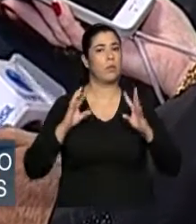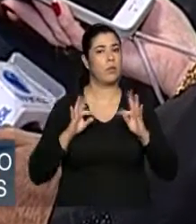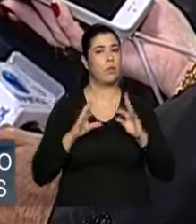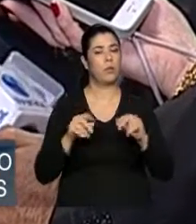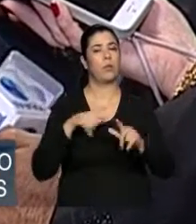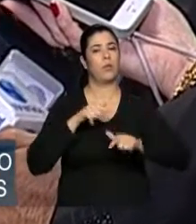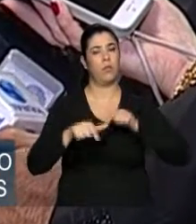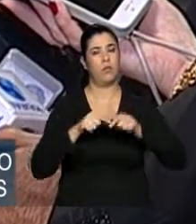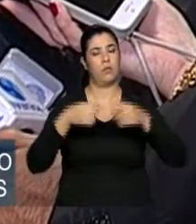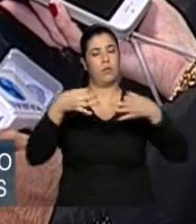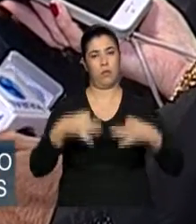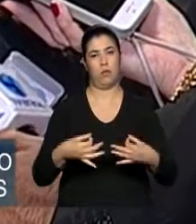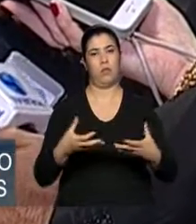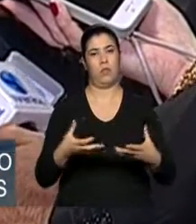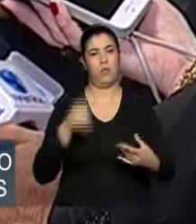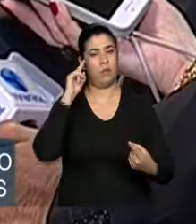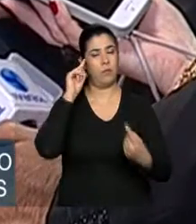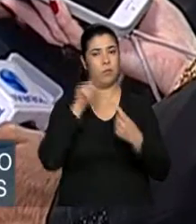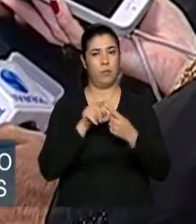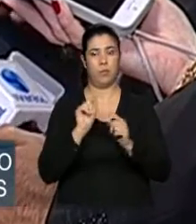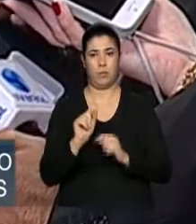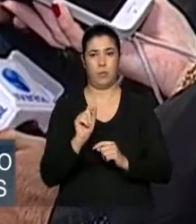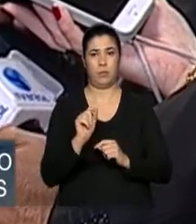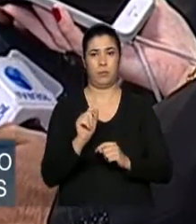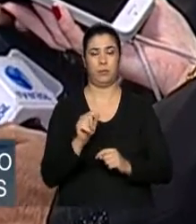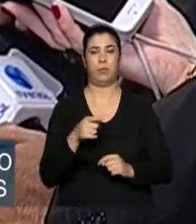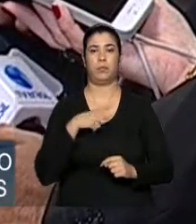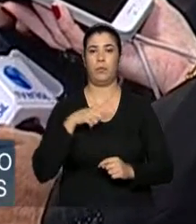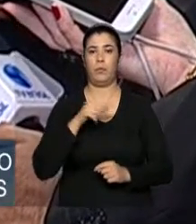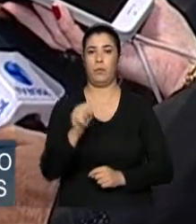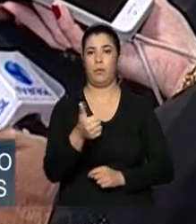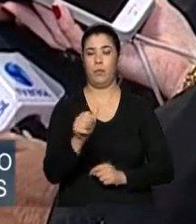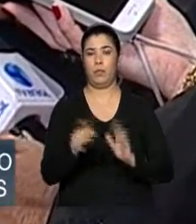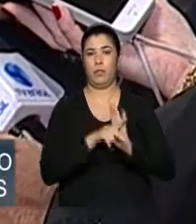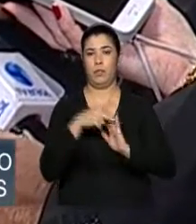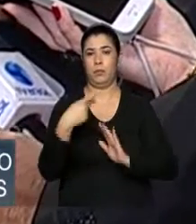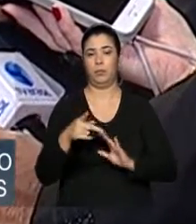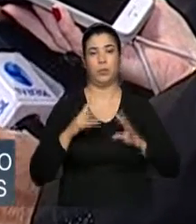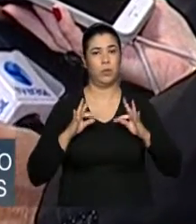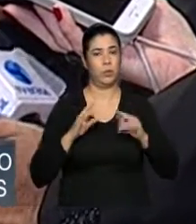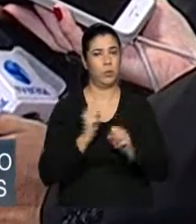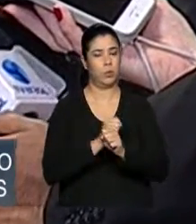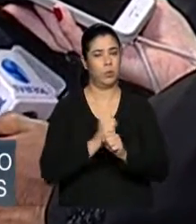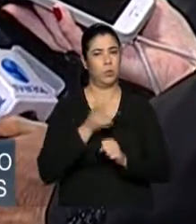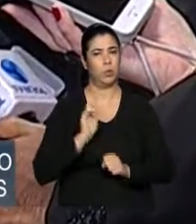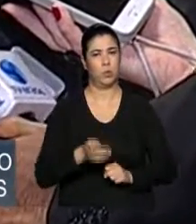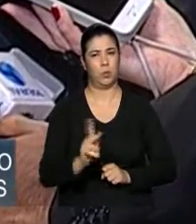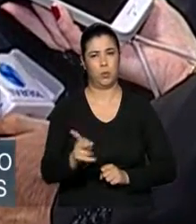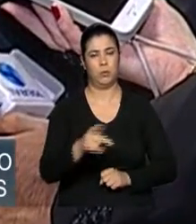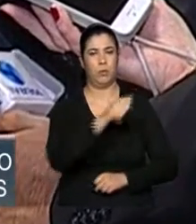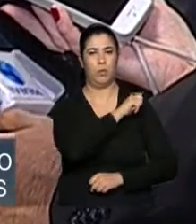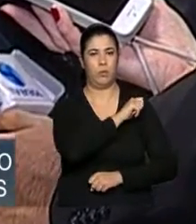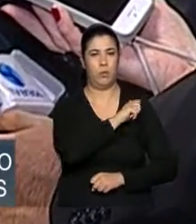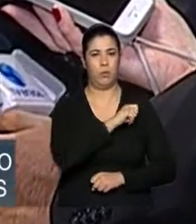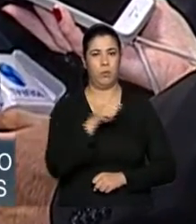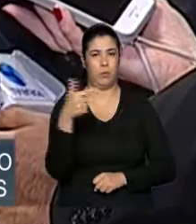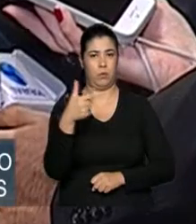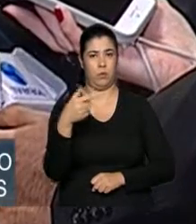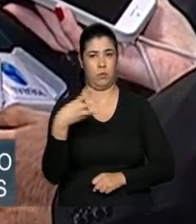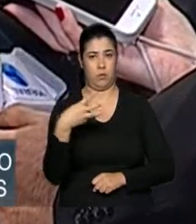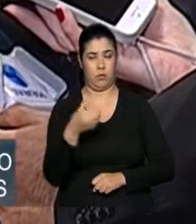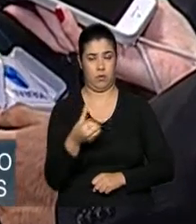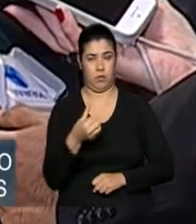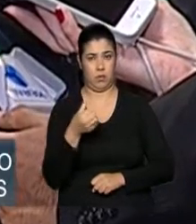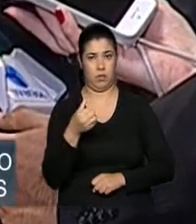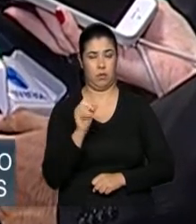estejam funcionando bem. Então, nosso objetivo é, com essas avaliações, todo ano, dos alunos de segundo, quarto e sexto ano,